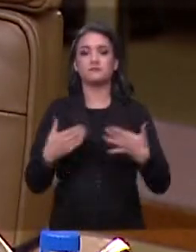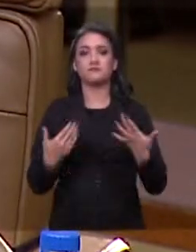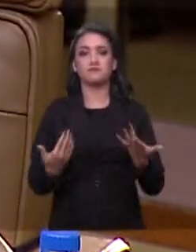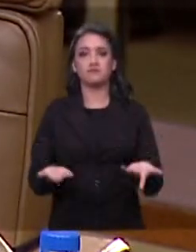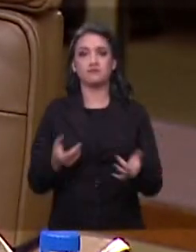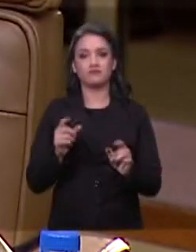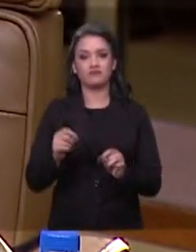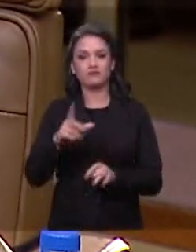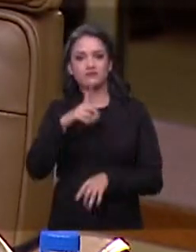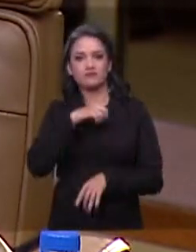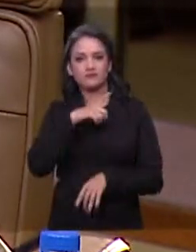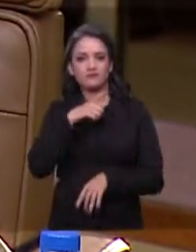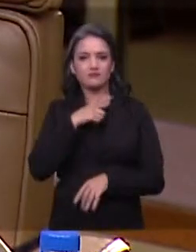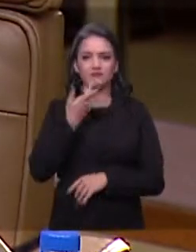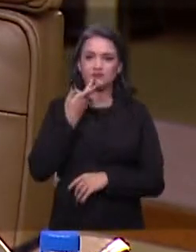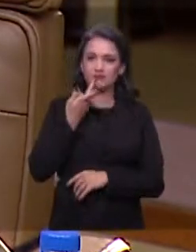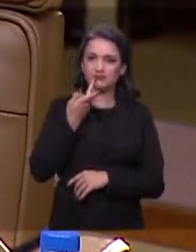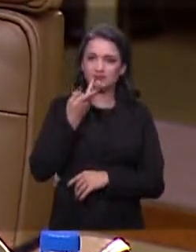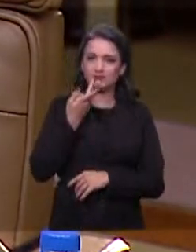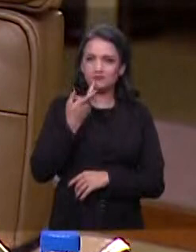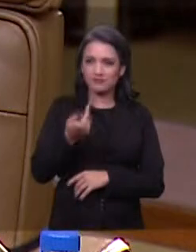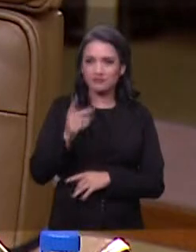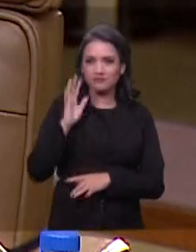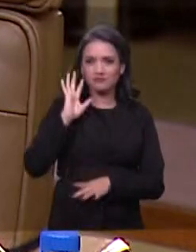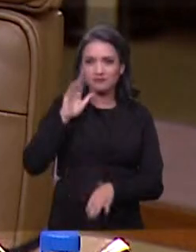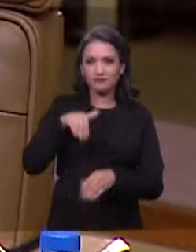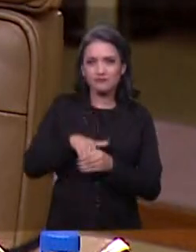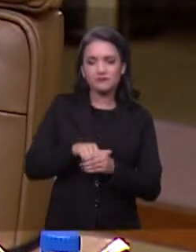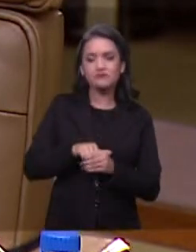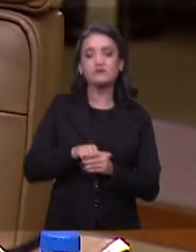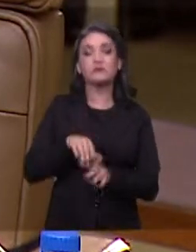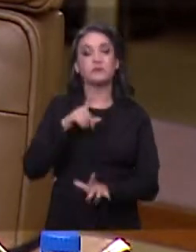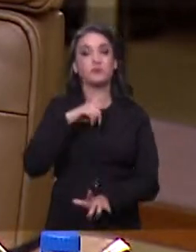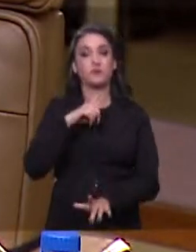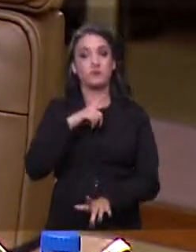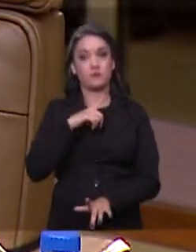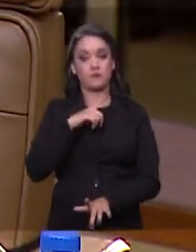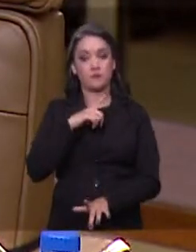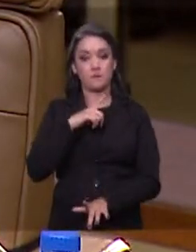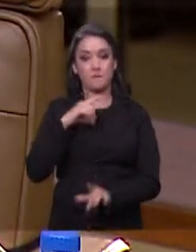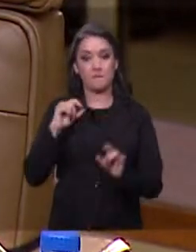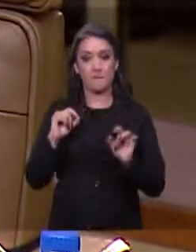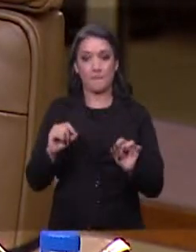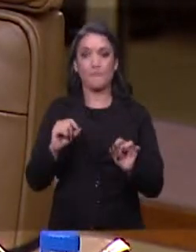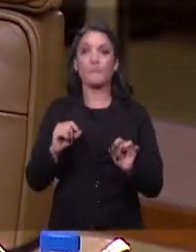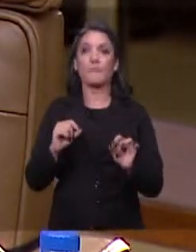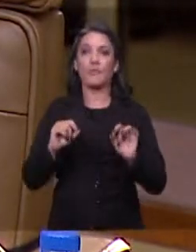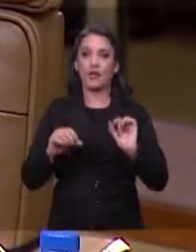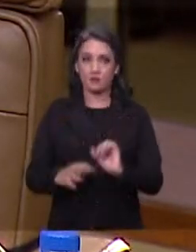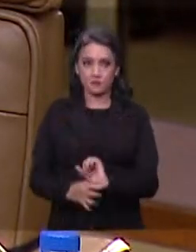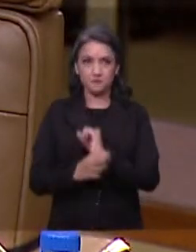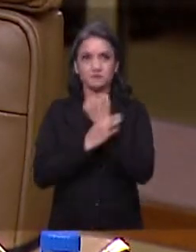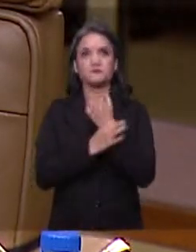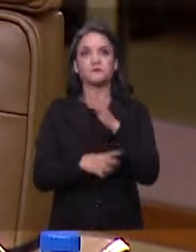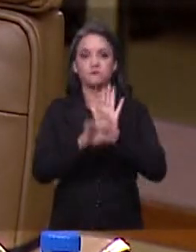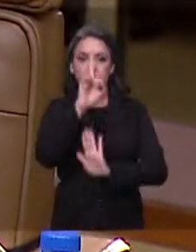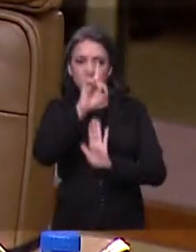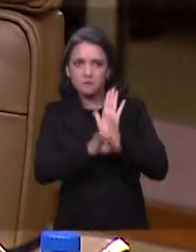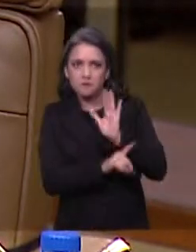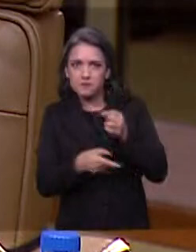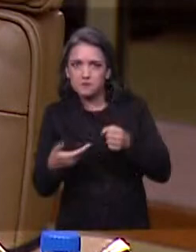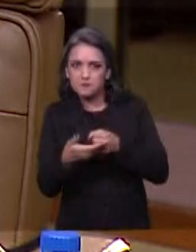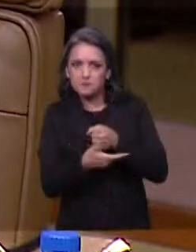grisalho, veste toga preta sobre terno azul marinho, camisa branca e gravata escura estampada. Direito fundamental,